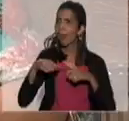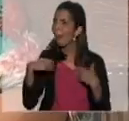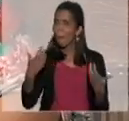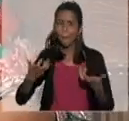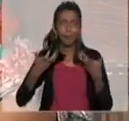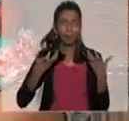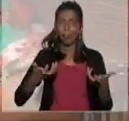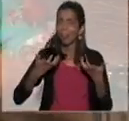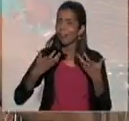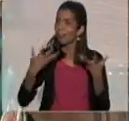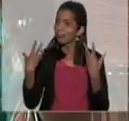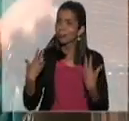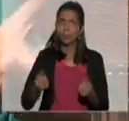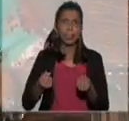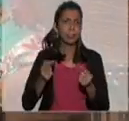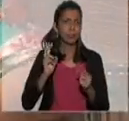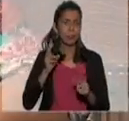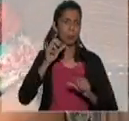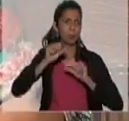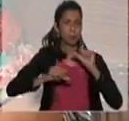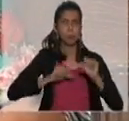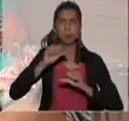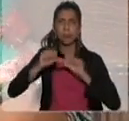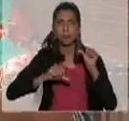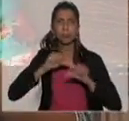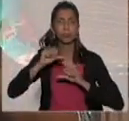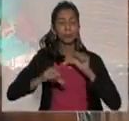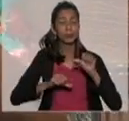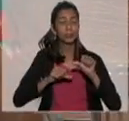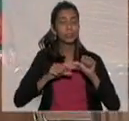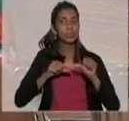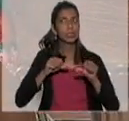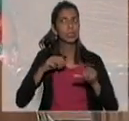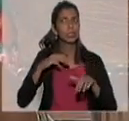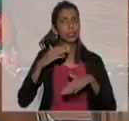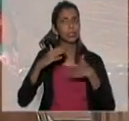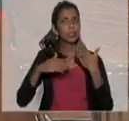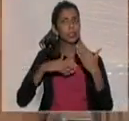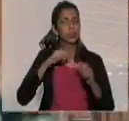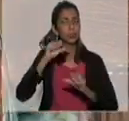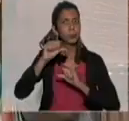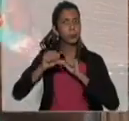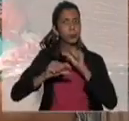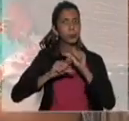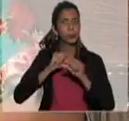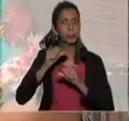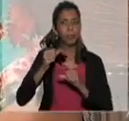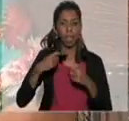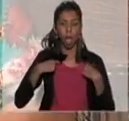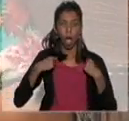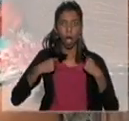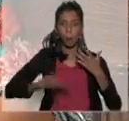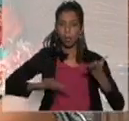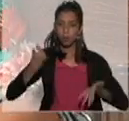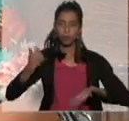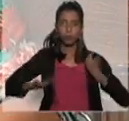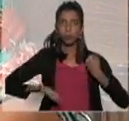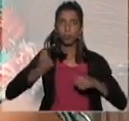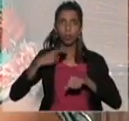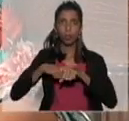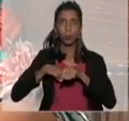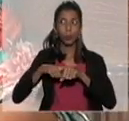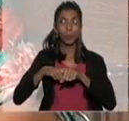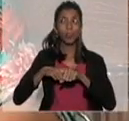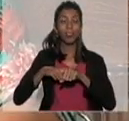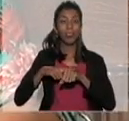disse tudo que eu quero na minha vida eu o tempo todo eu tô mudando nesse momento de transformação você vai fazer um strip chees aí eu fui fazendo